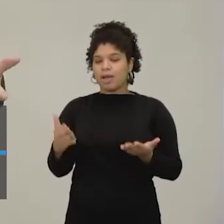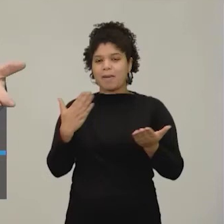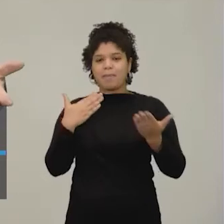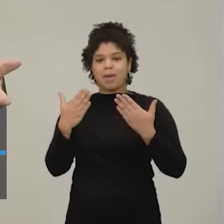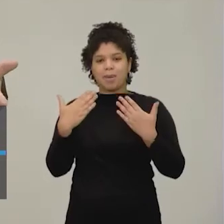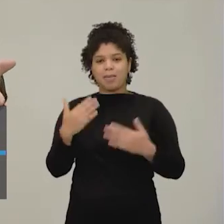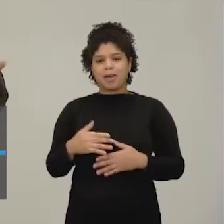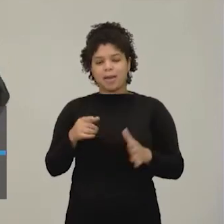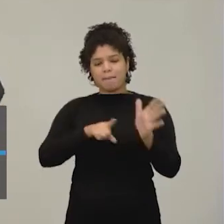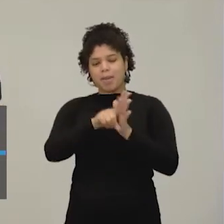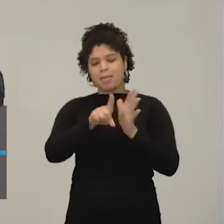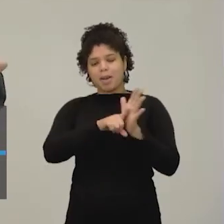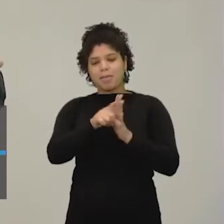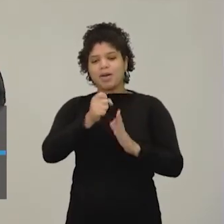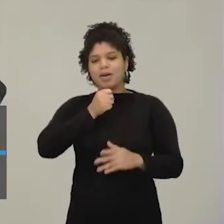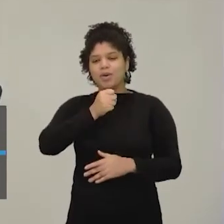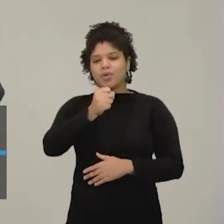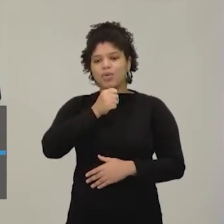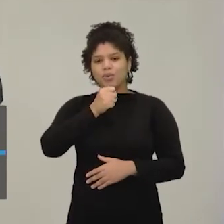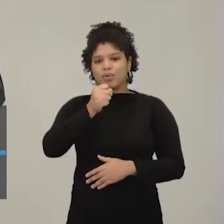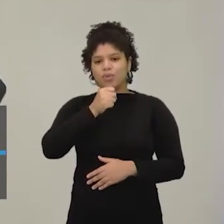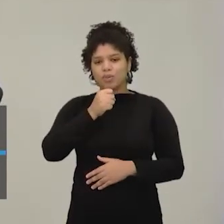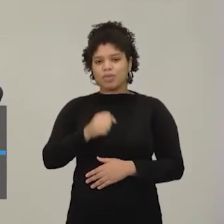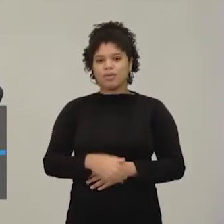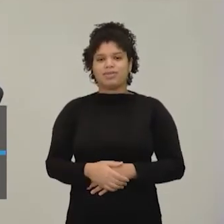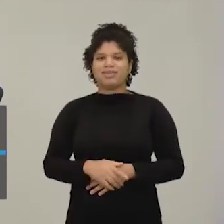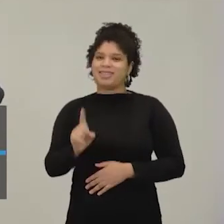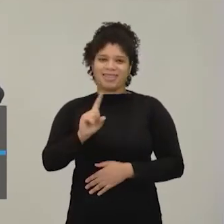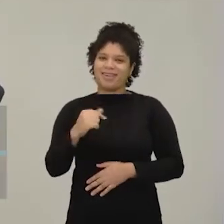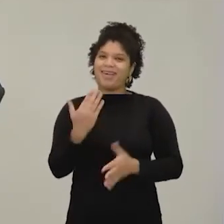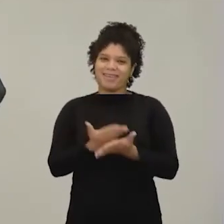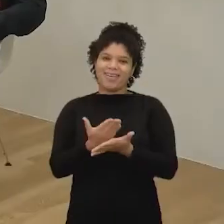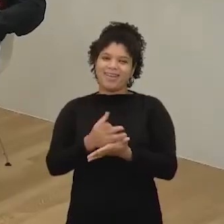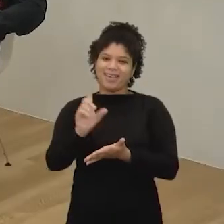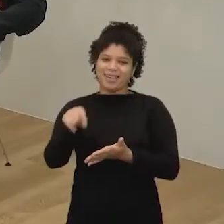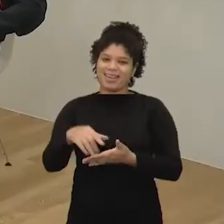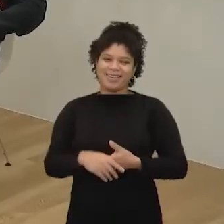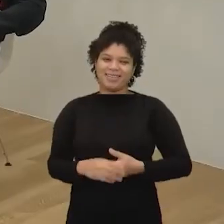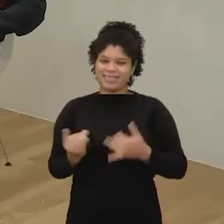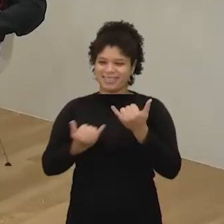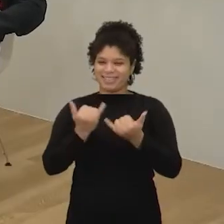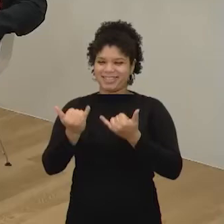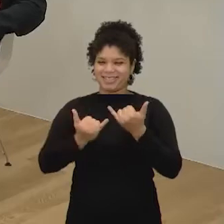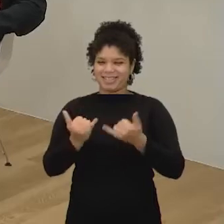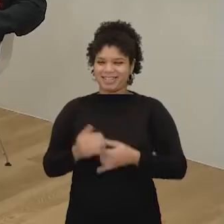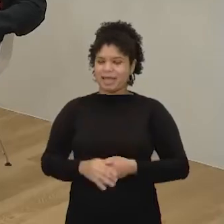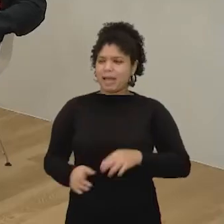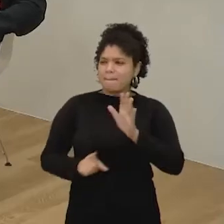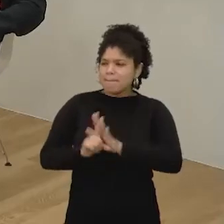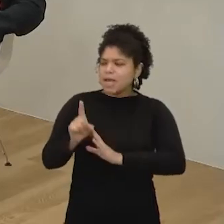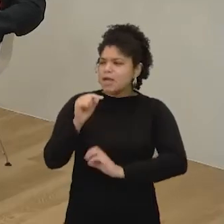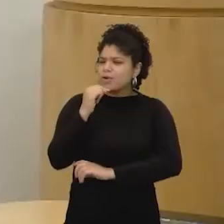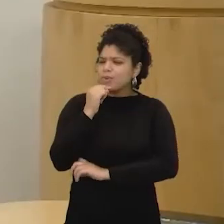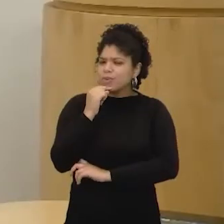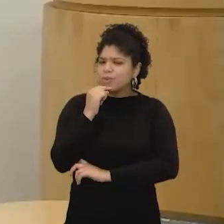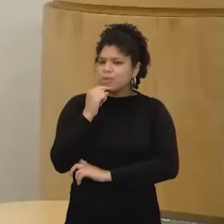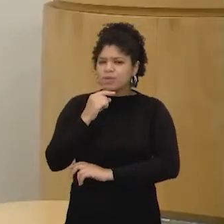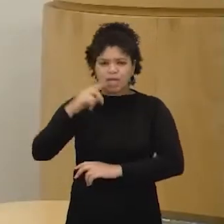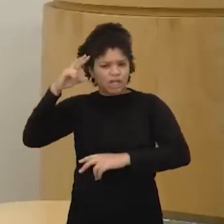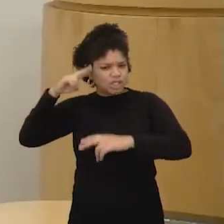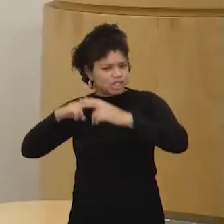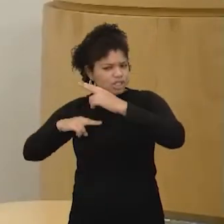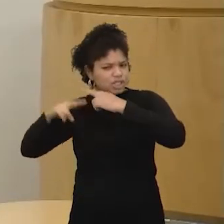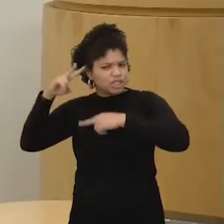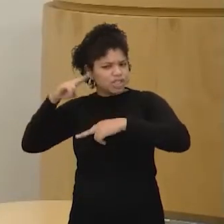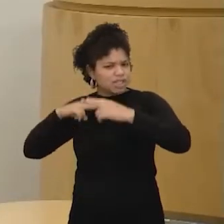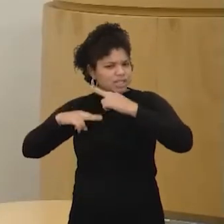serei a entrevistada com a Fabi. Mentira, a gente vai dar aula mesmo. A pergunta que não quer calar. Chapinha e secador